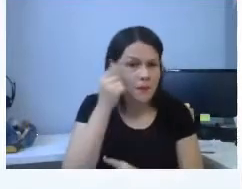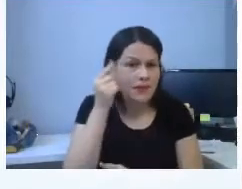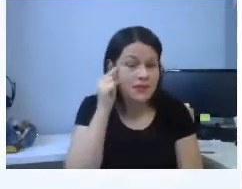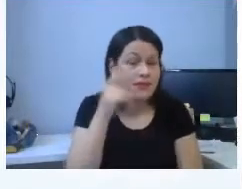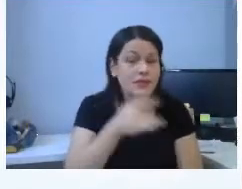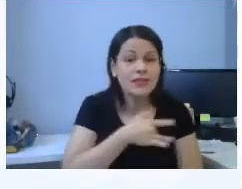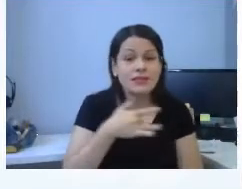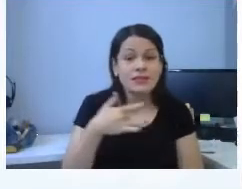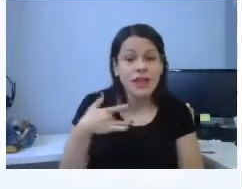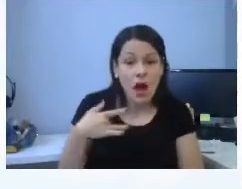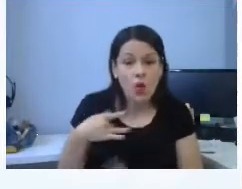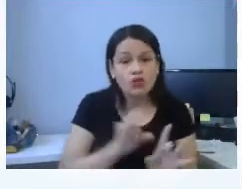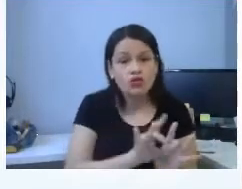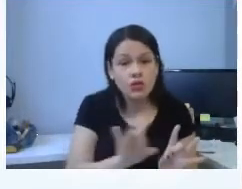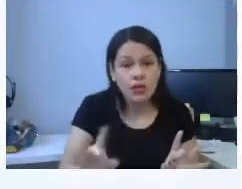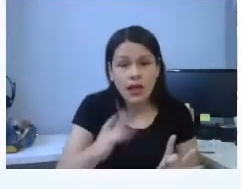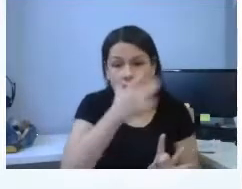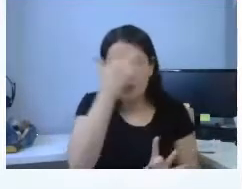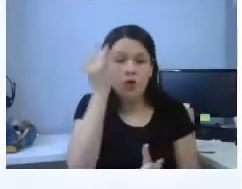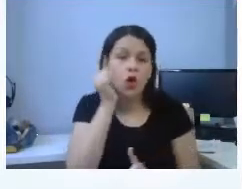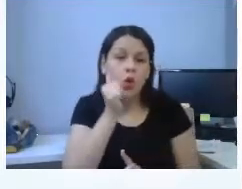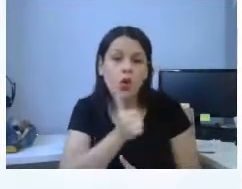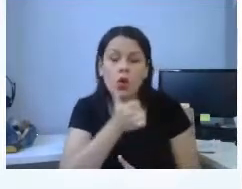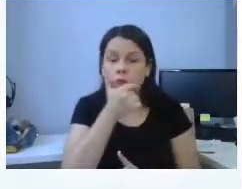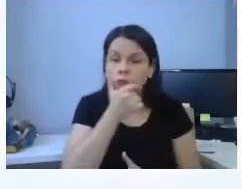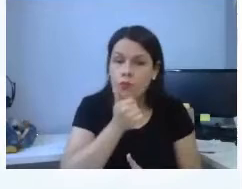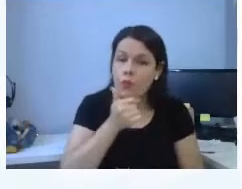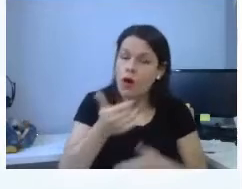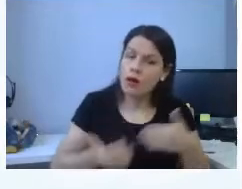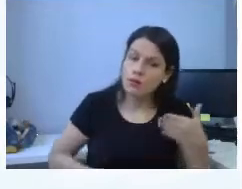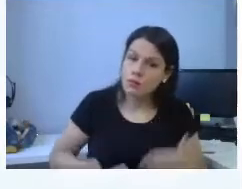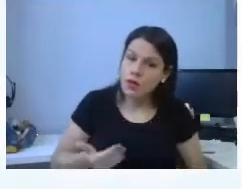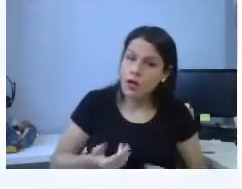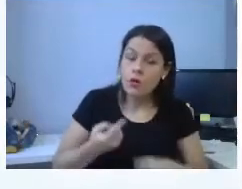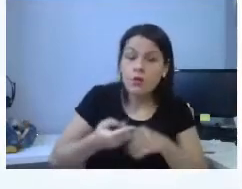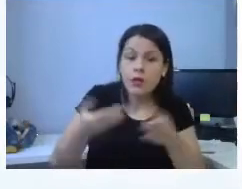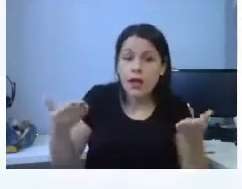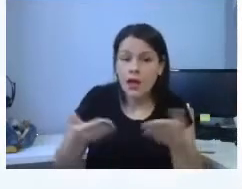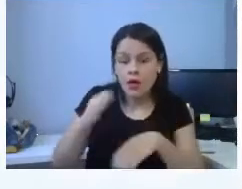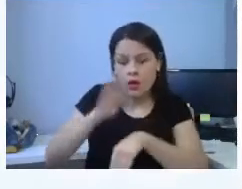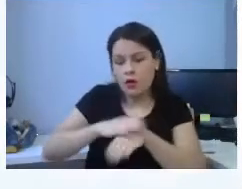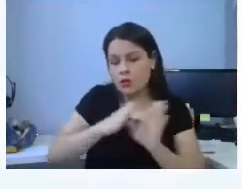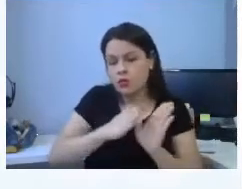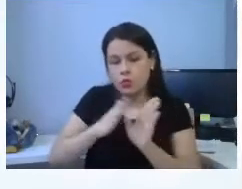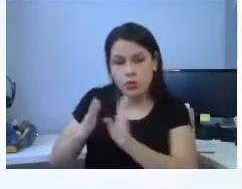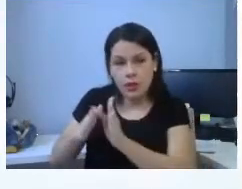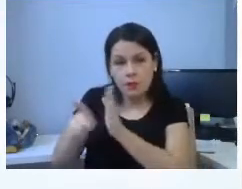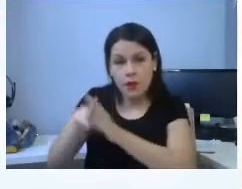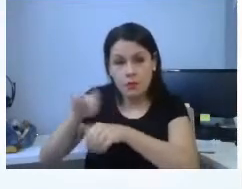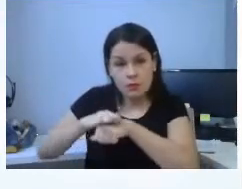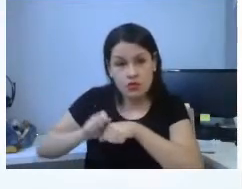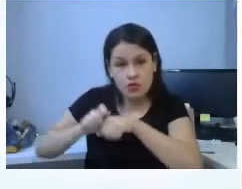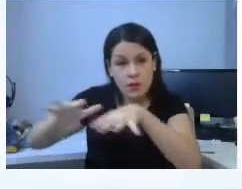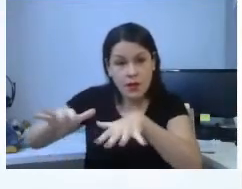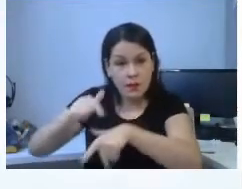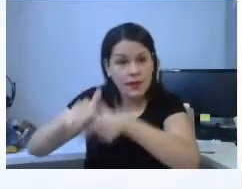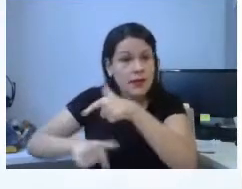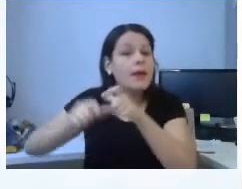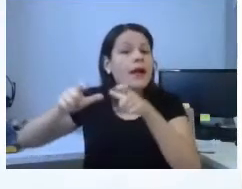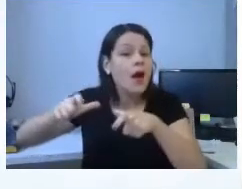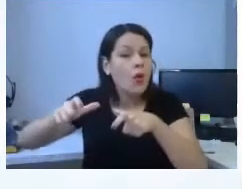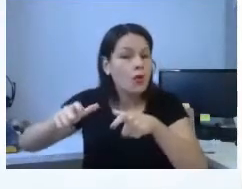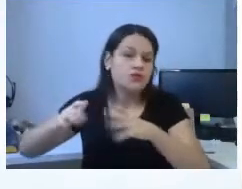saúde desse trabalhador, dessa trabalhadora que, por conta da pandemia, estão trabalhando a partir de casa. E